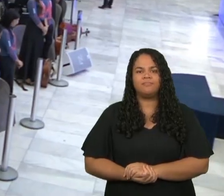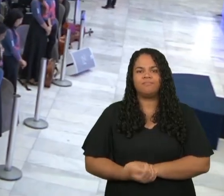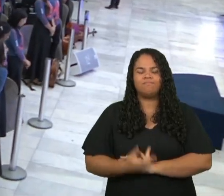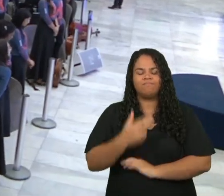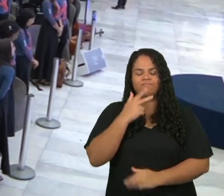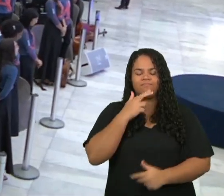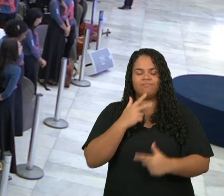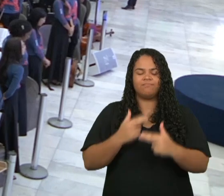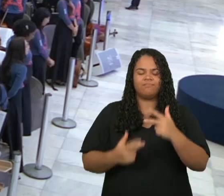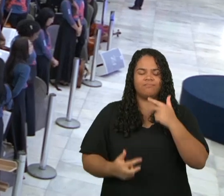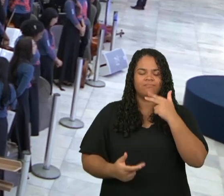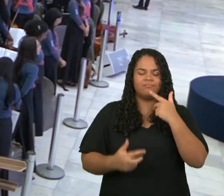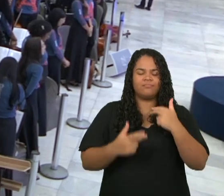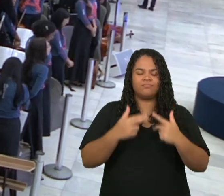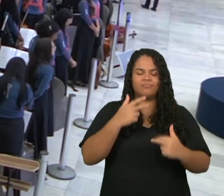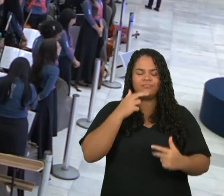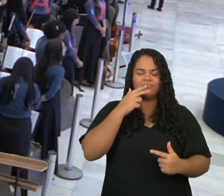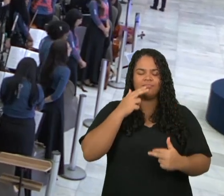Xaramandassúria.